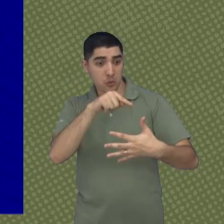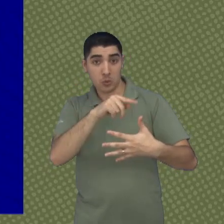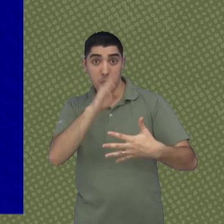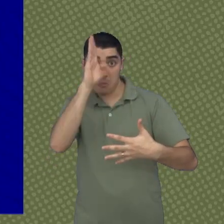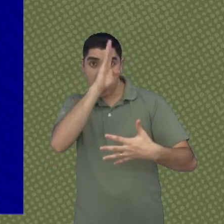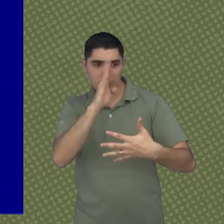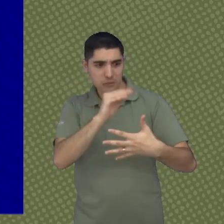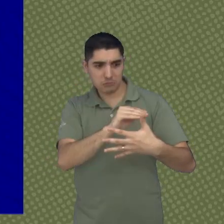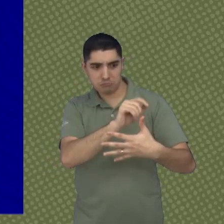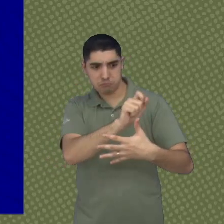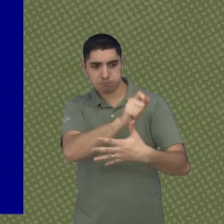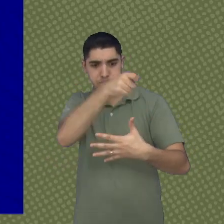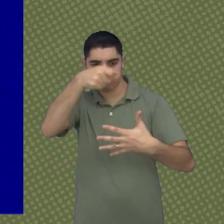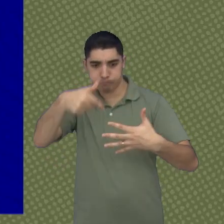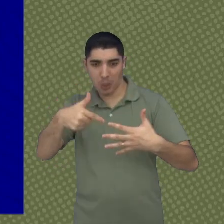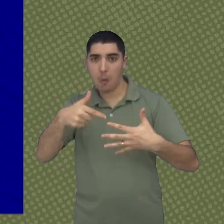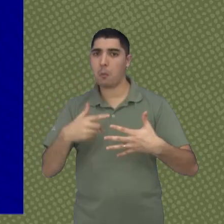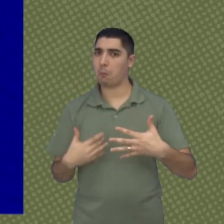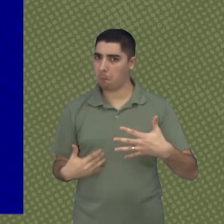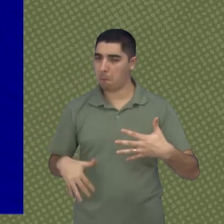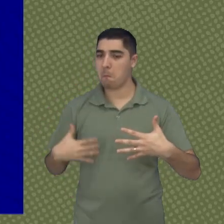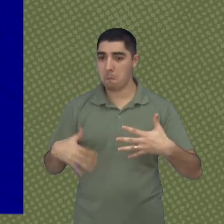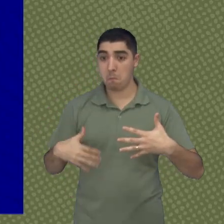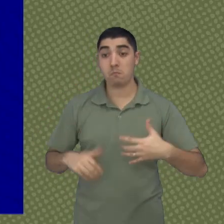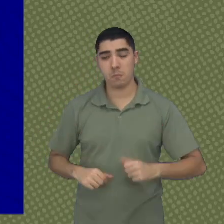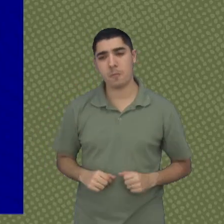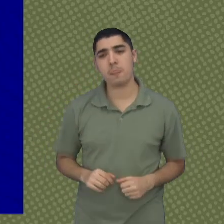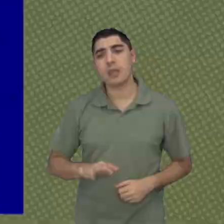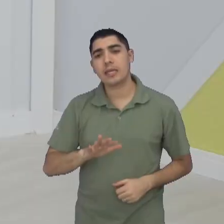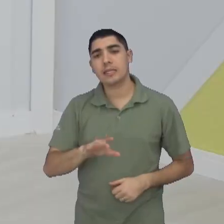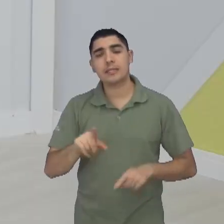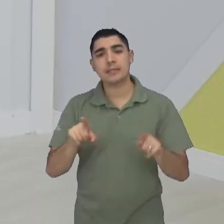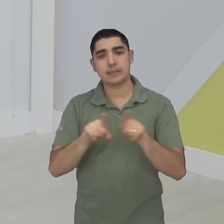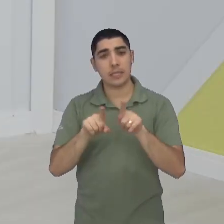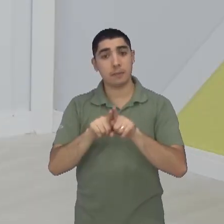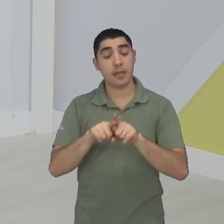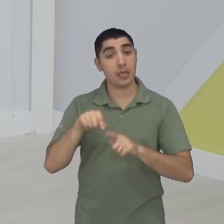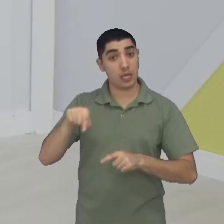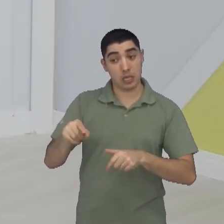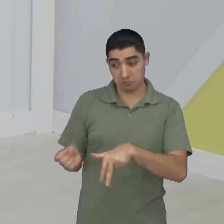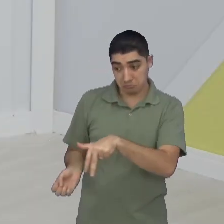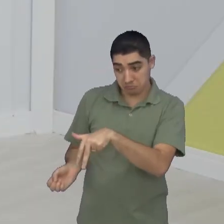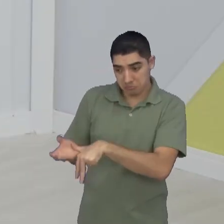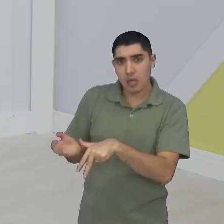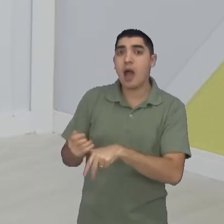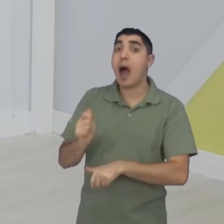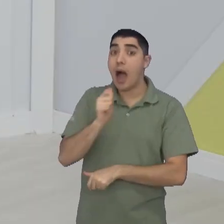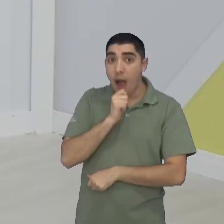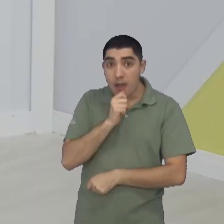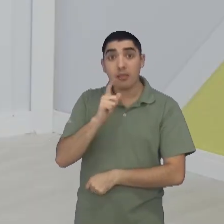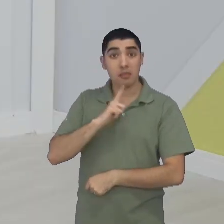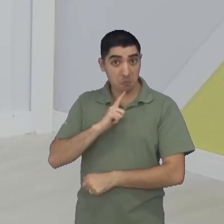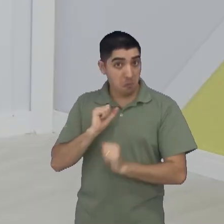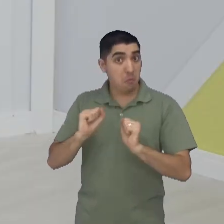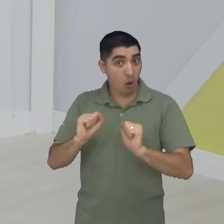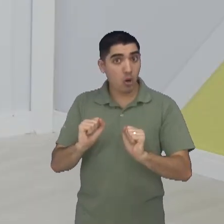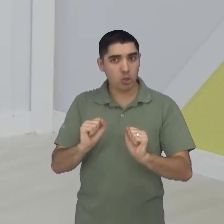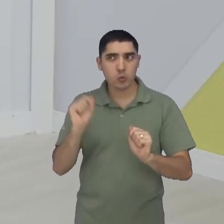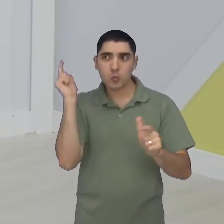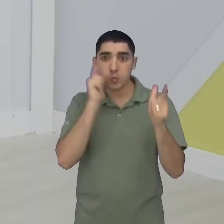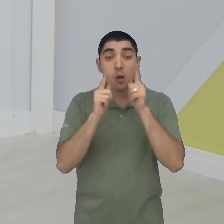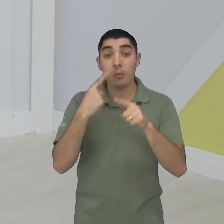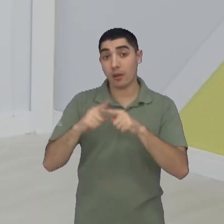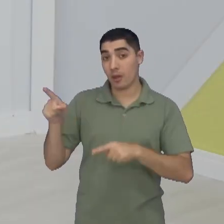nesse Pan-Americano. E o Brasil e o Instituto Athlon podem conquistar ainda mais medalhas, porque hoje o